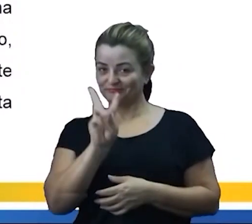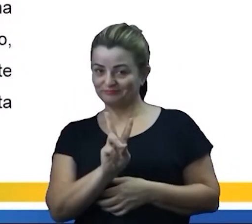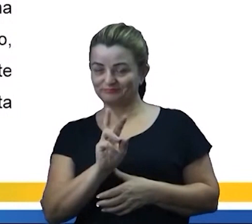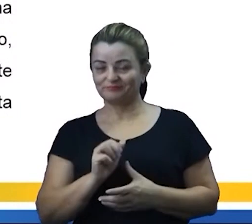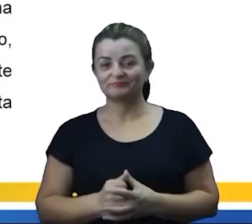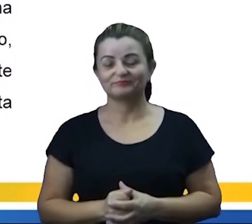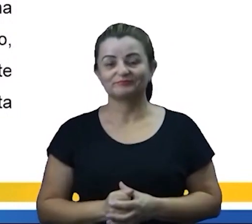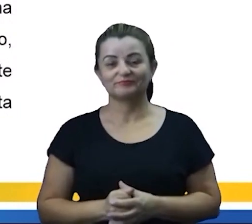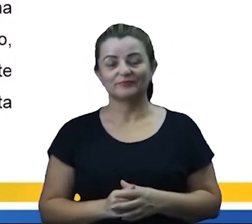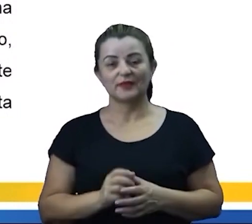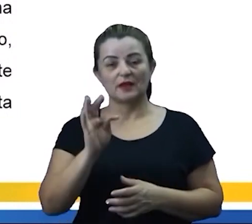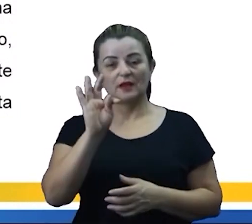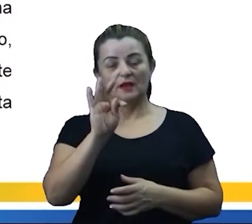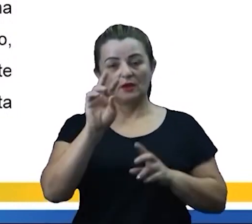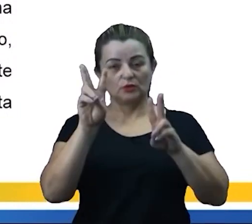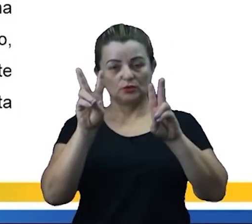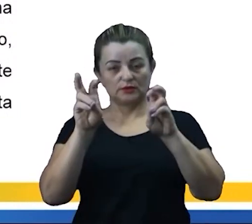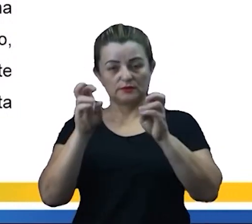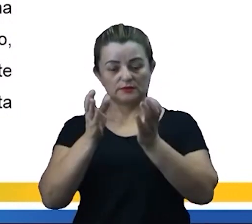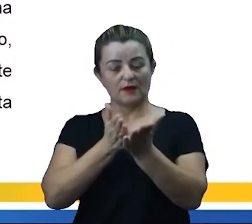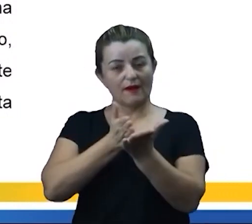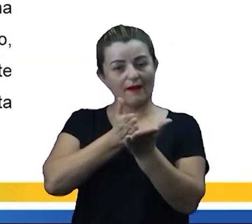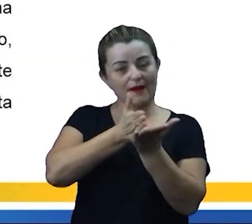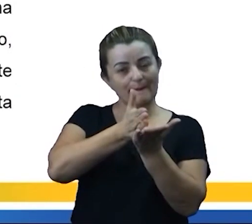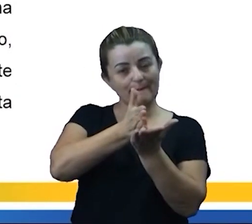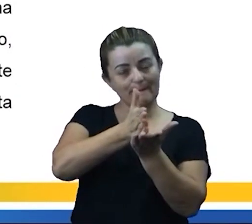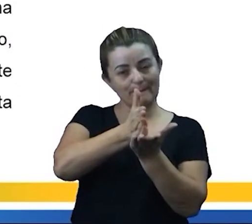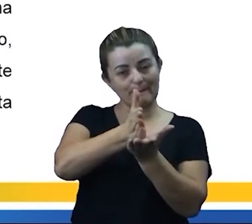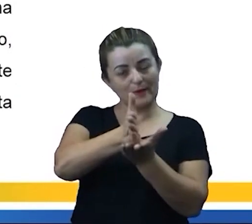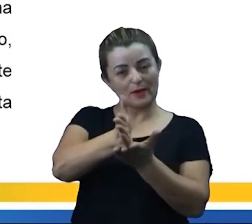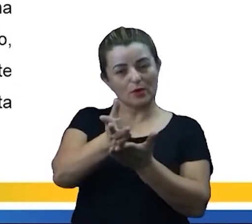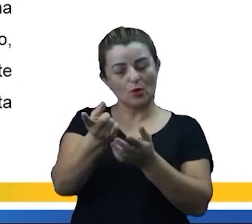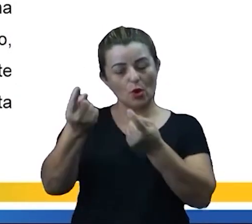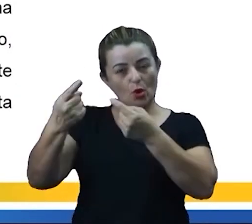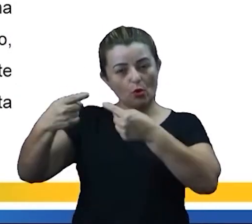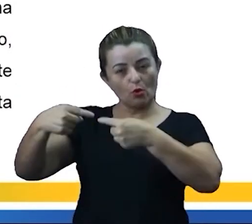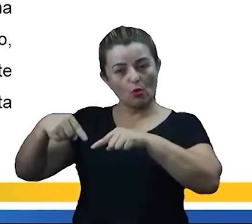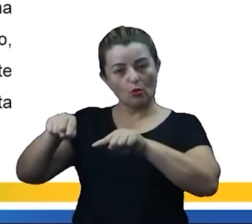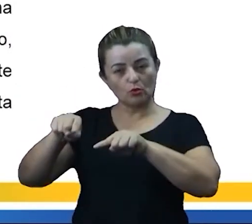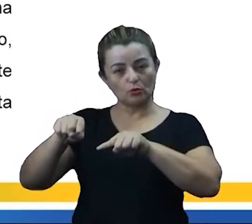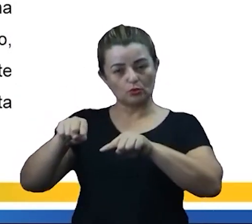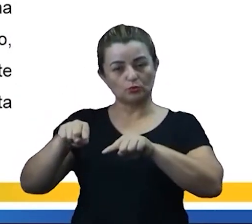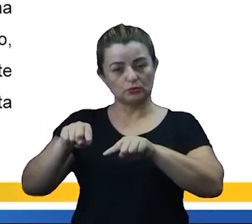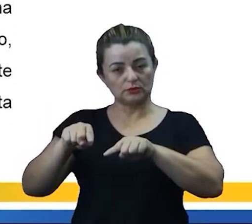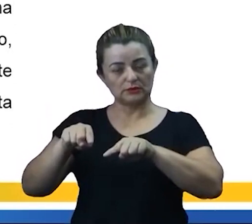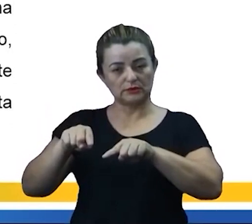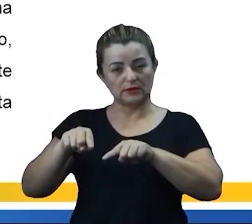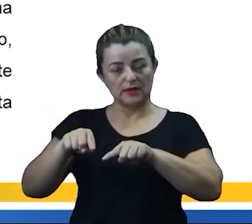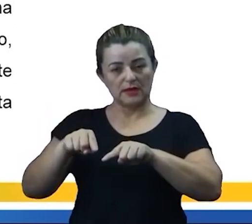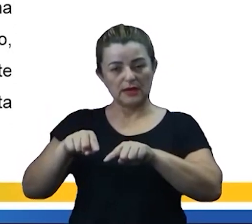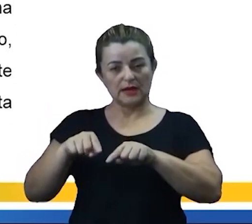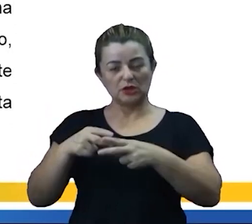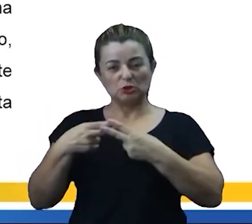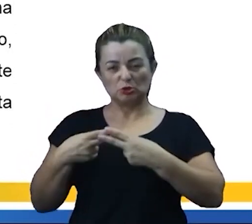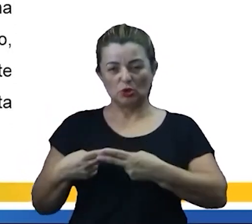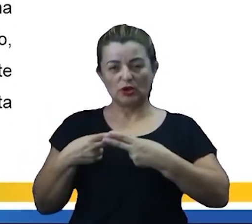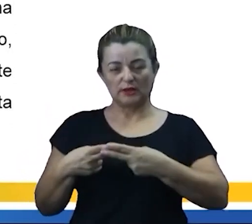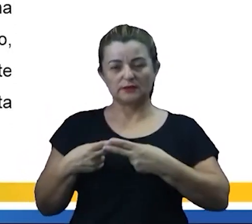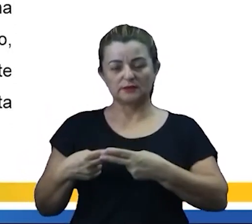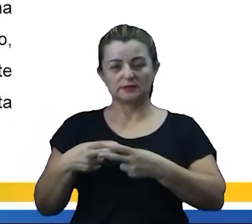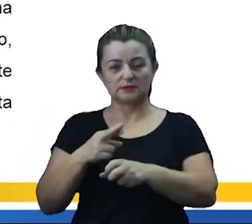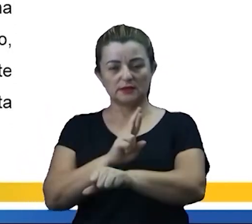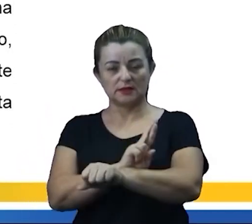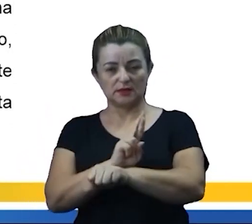só. O tema foi Caminhos para combater a intolerância religiosa no Brasil. E a autora foi Larissa Cristine